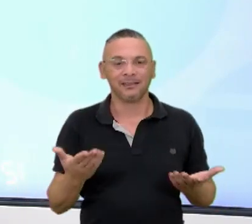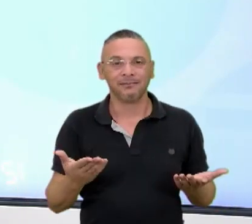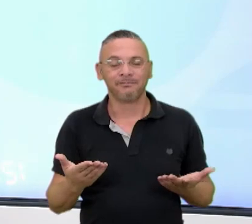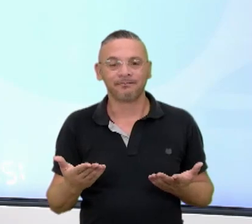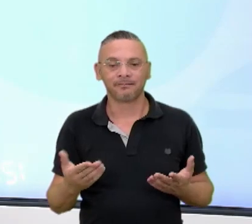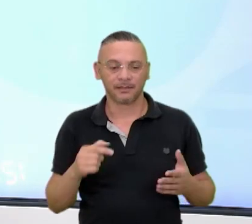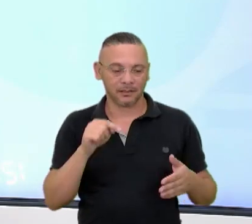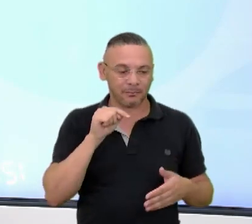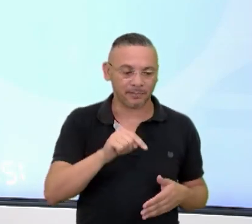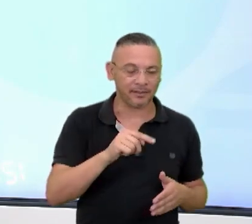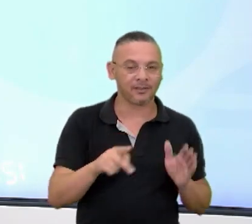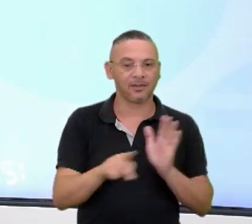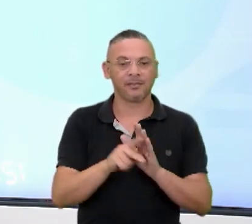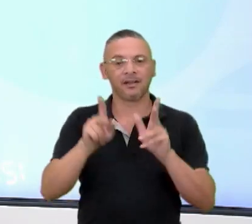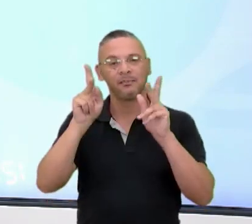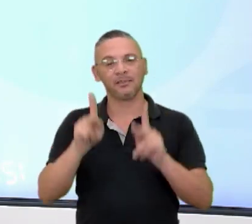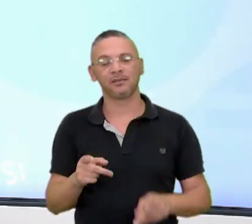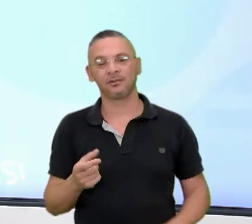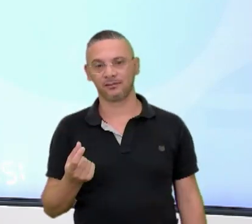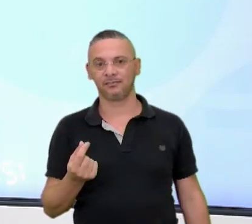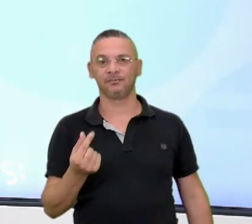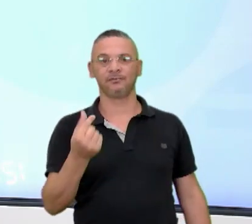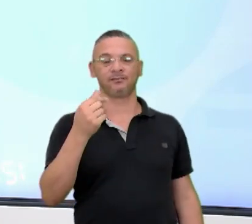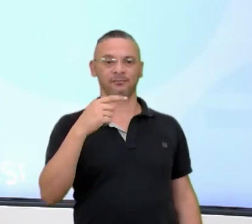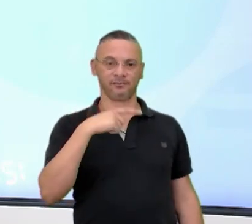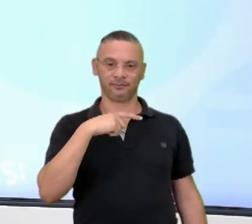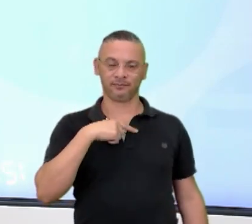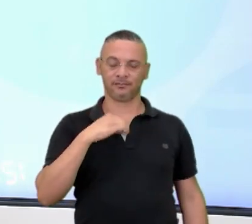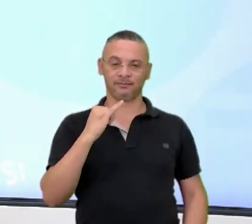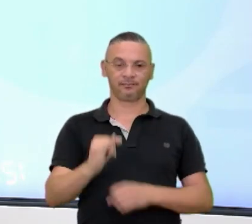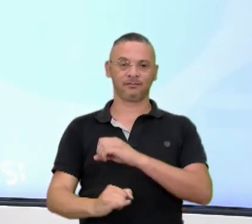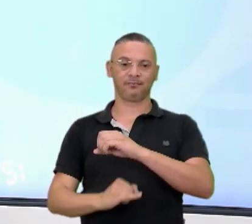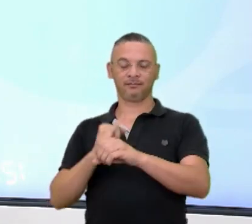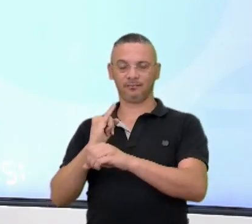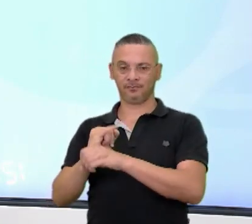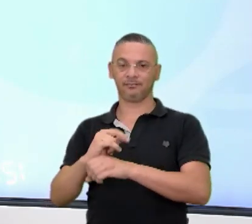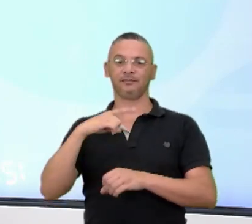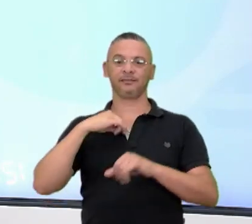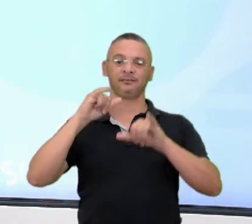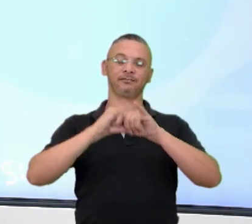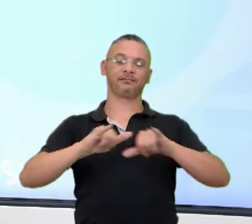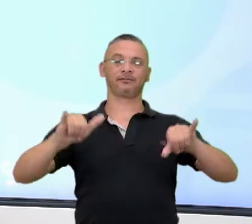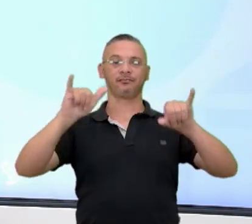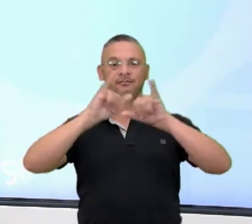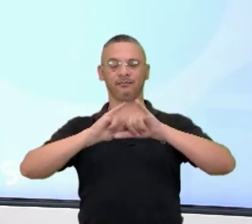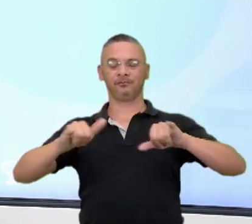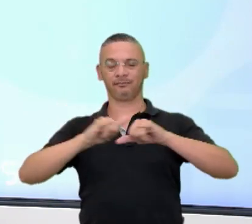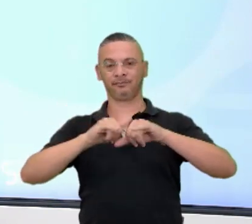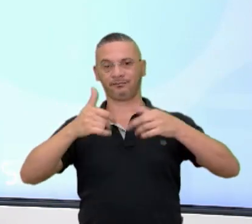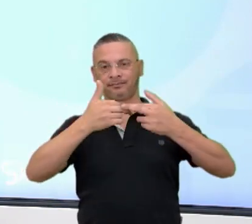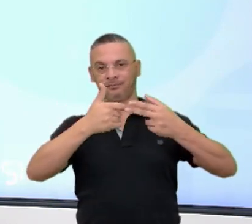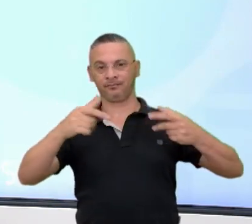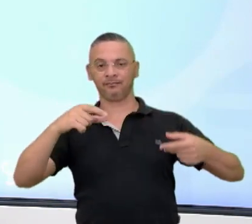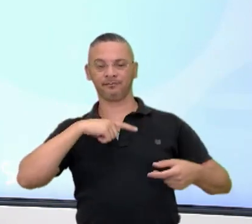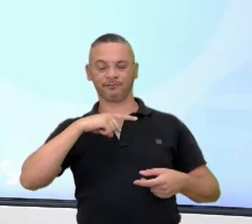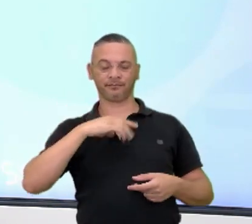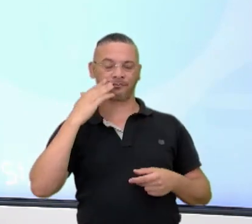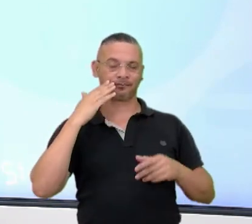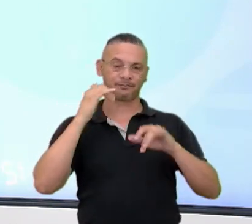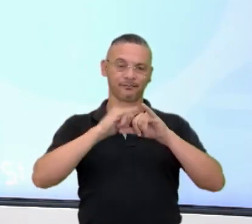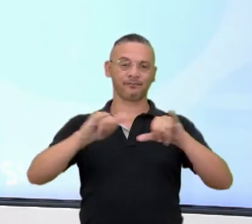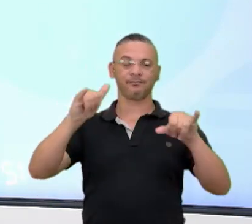inglês, do inglês para o português, e aí a gente fica informado. E isso tudo acontece em questão de minutos, né? Na verdade, em alguns lugares, questão de